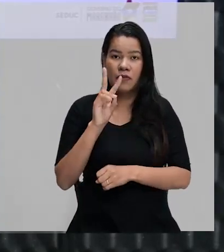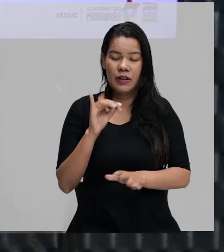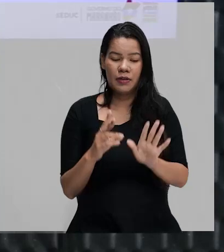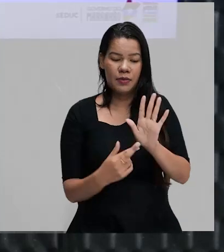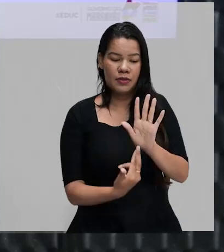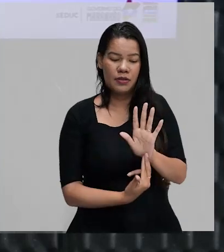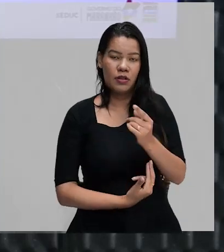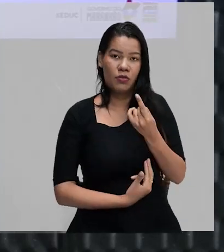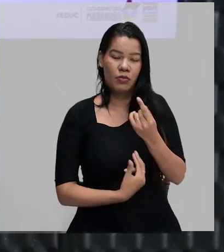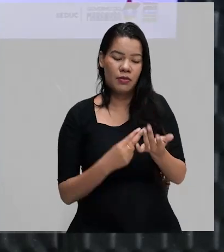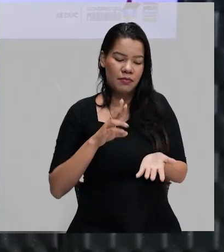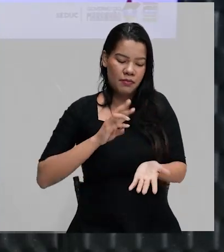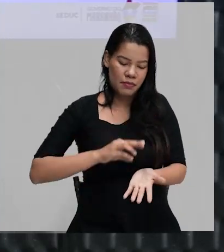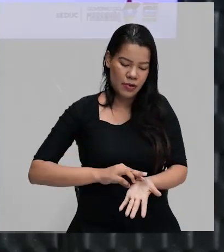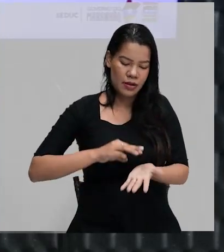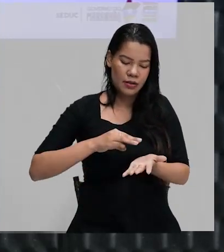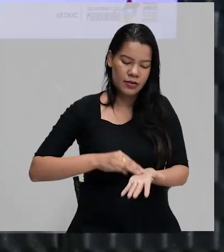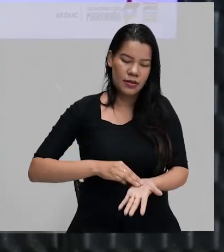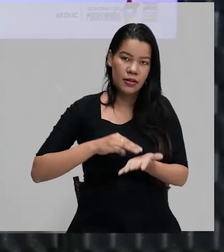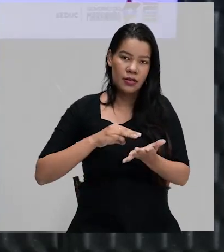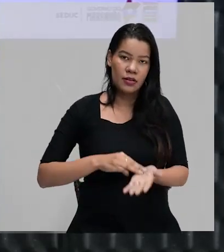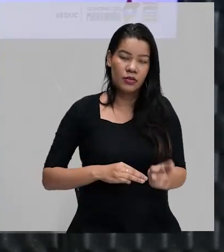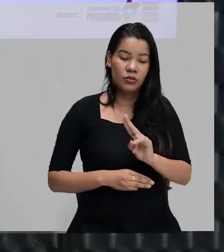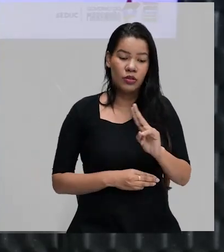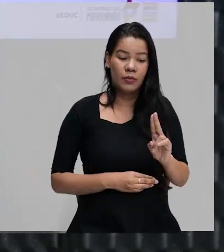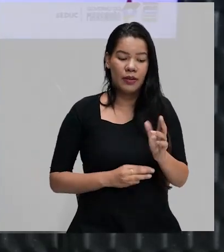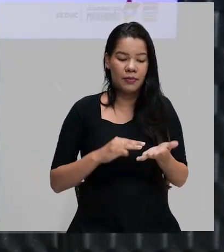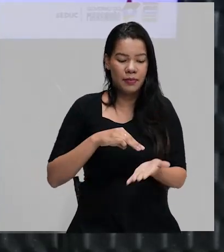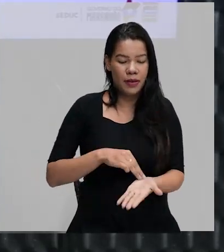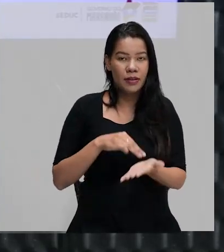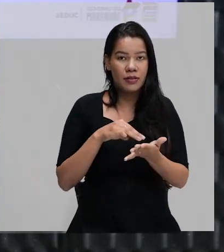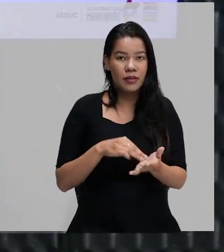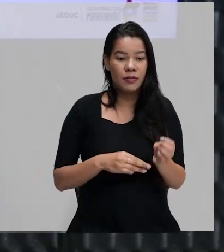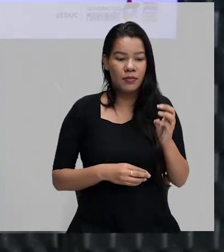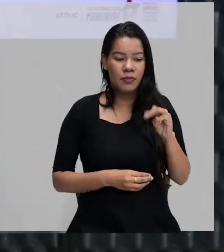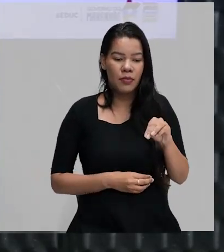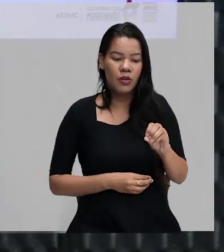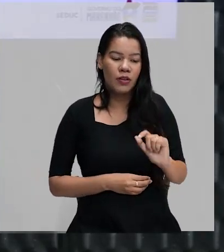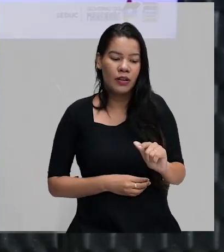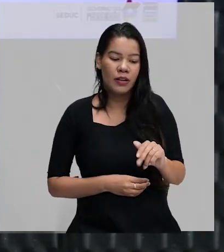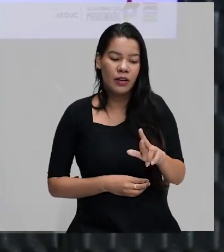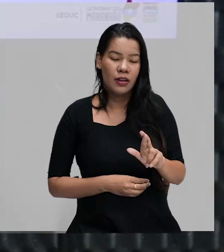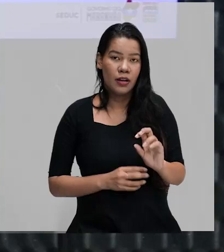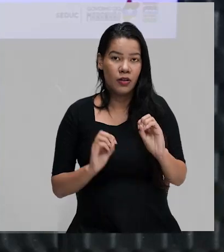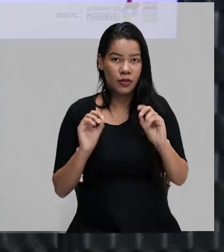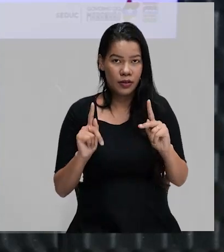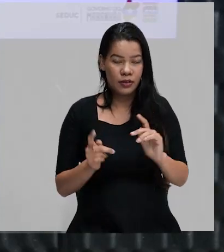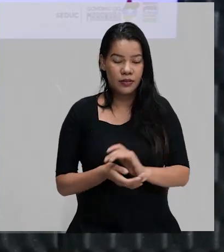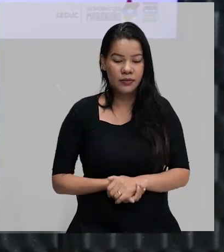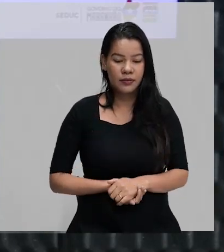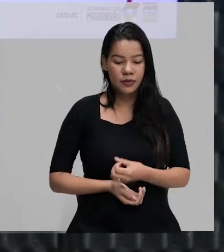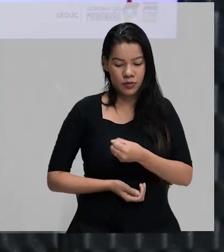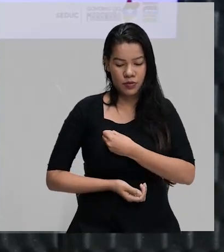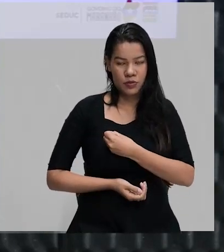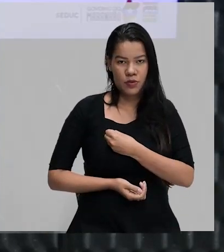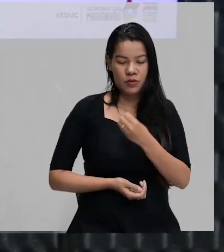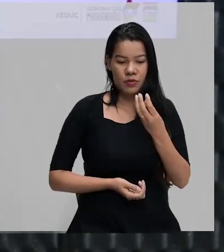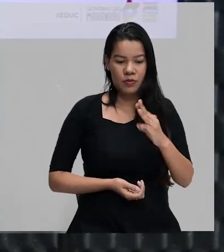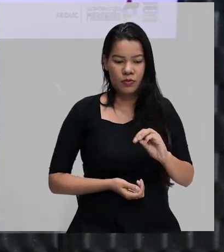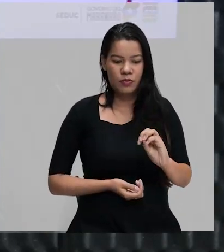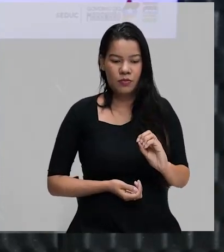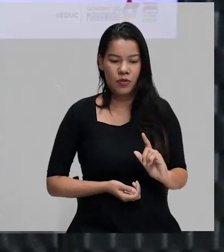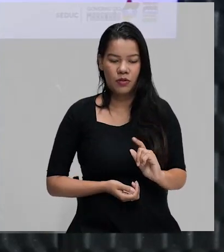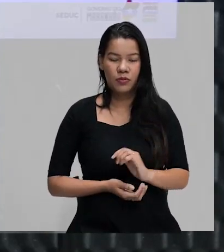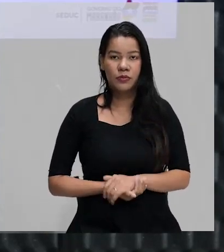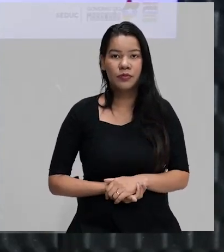vamos chamar essa massa de massa molar, a massa do mol, certo? O número do mol, o